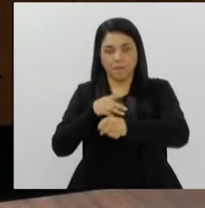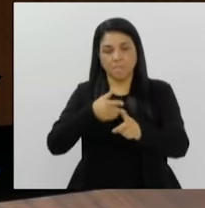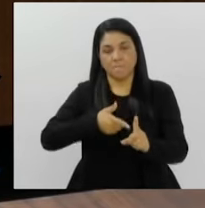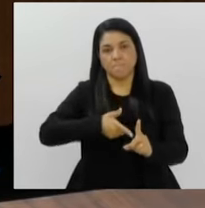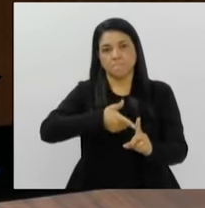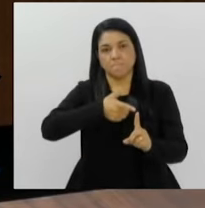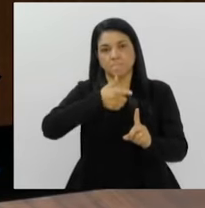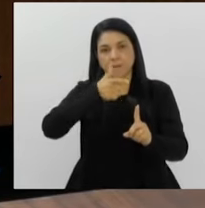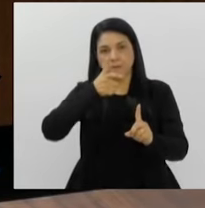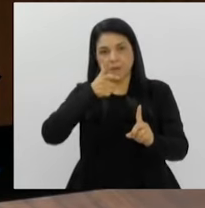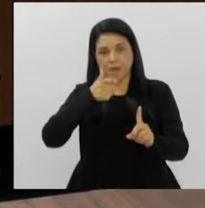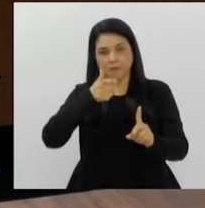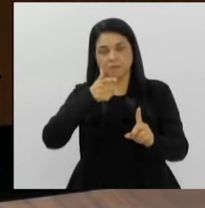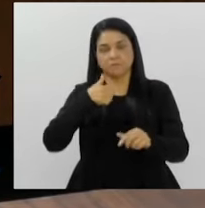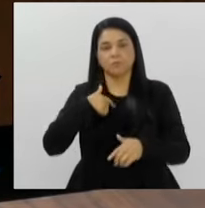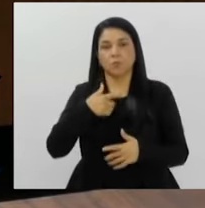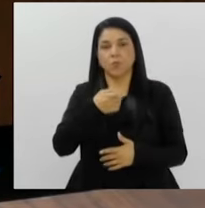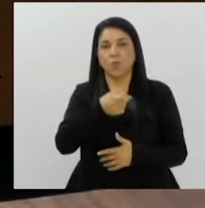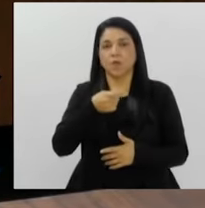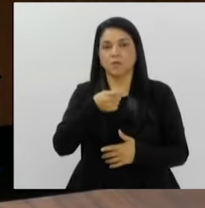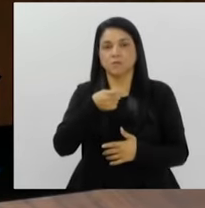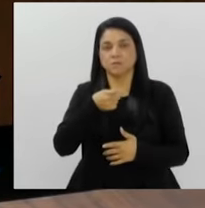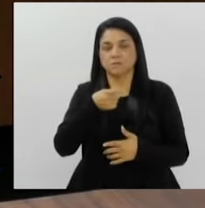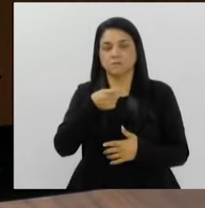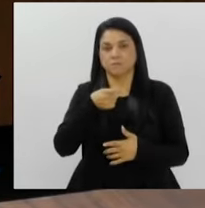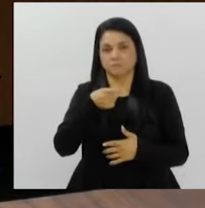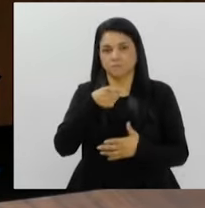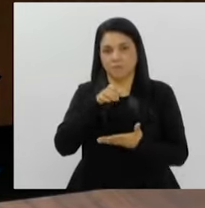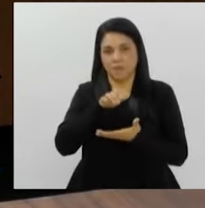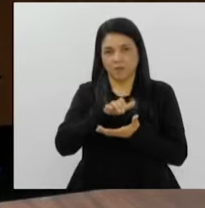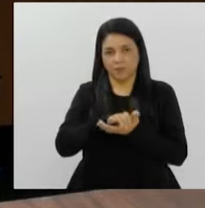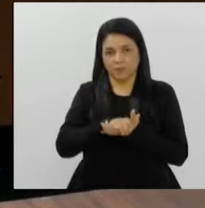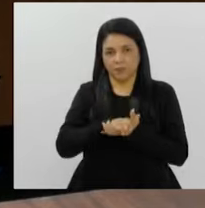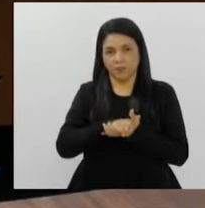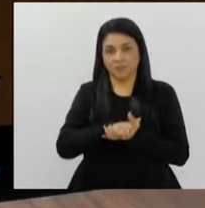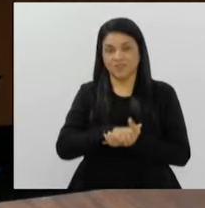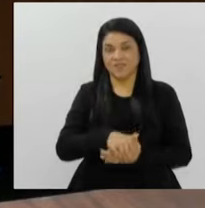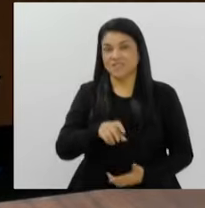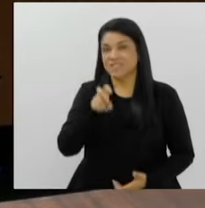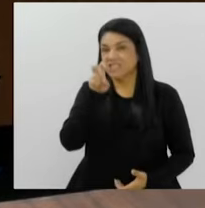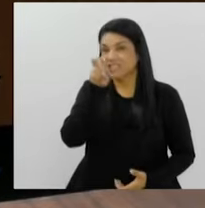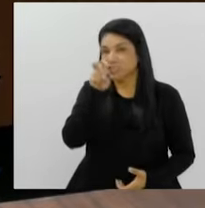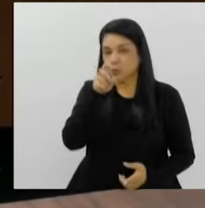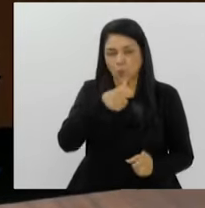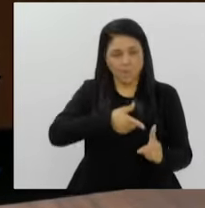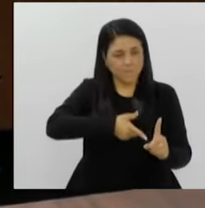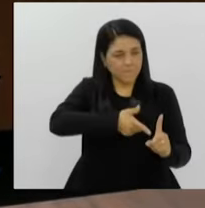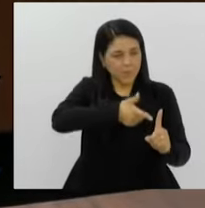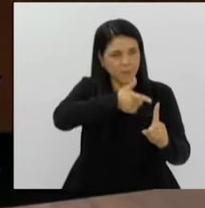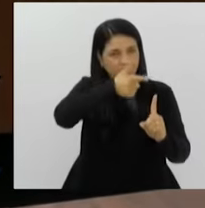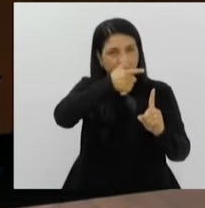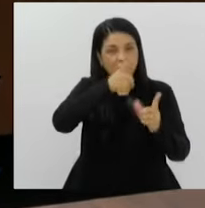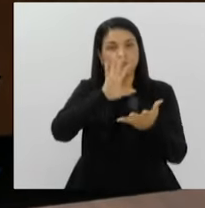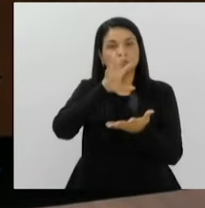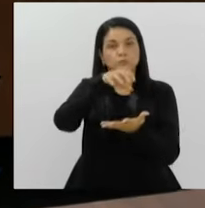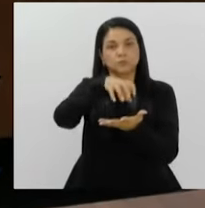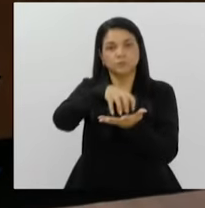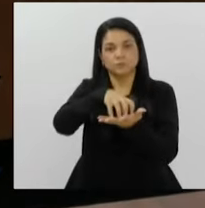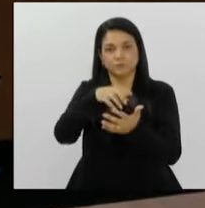executada pelo seu ex-companheiro com 5 tiros no centro da cidade.